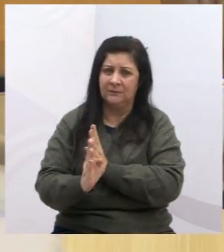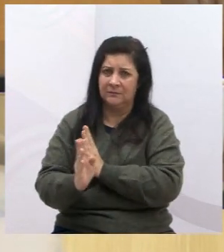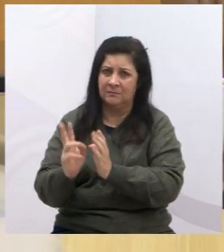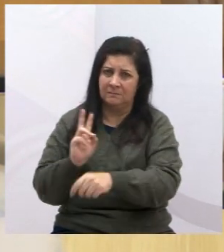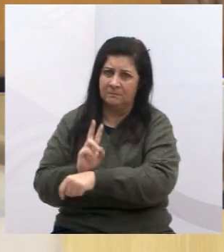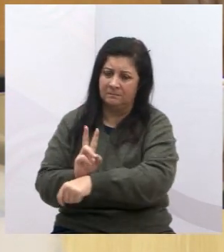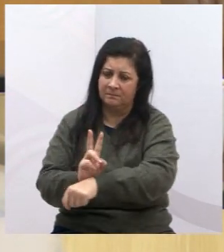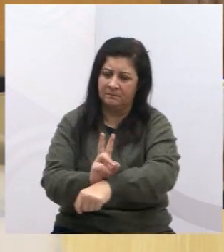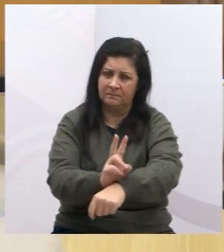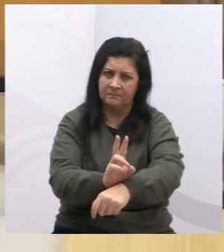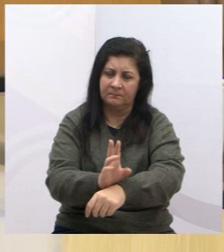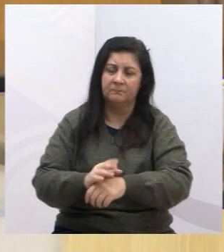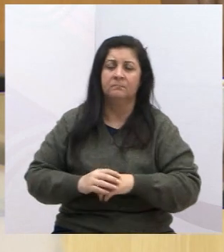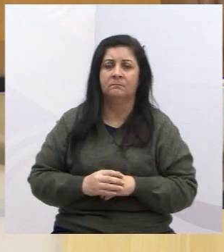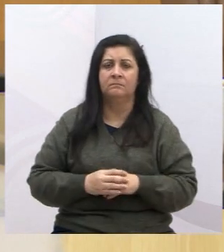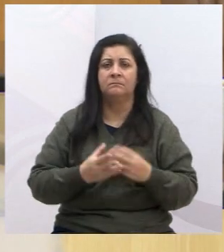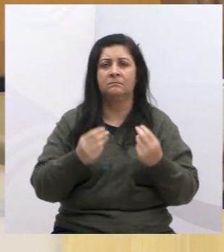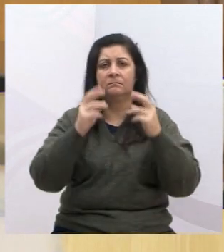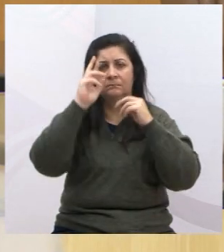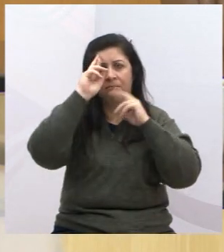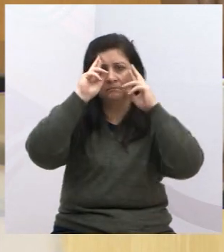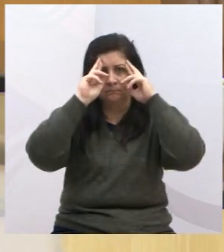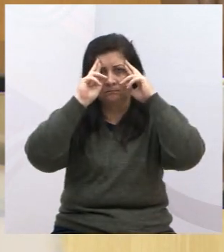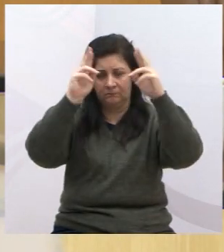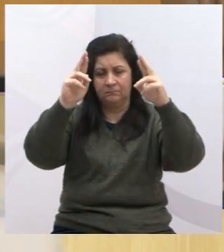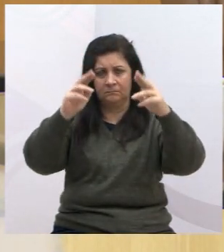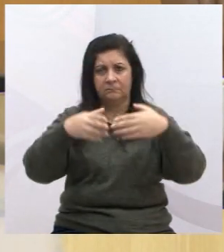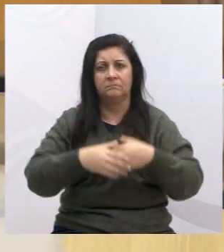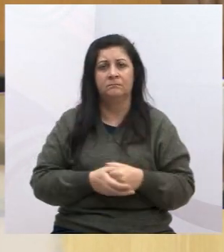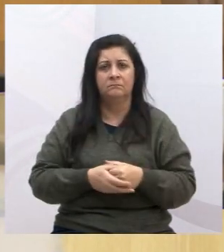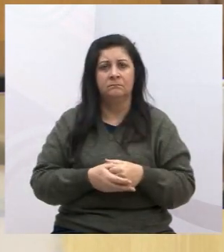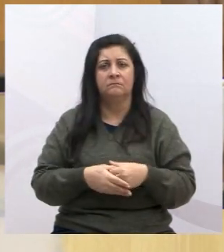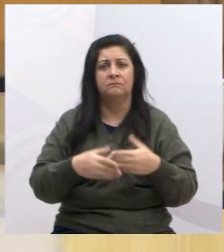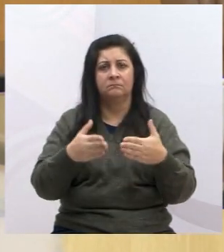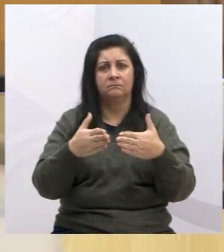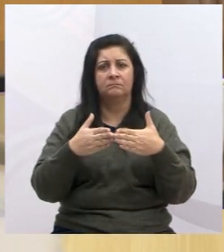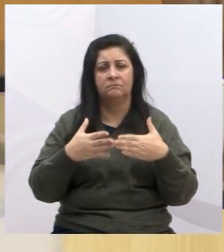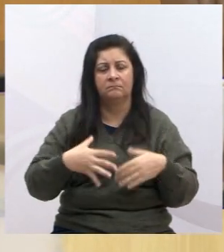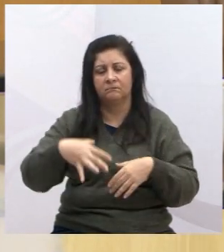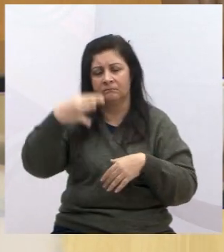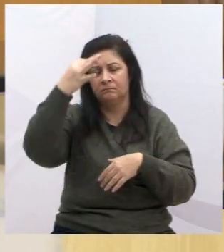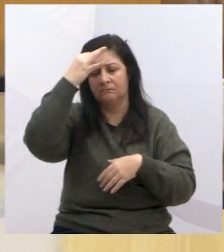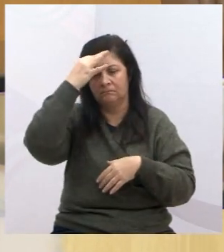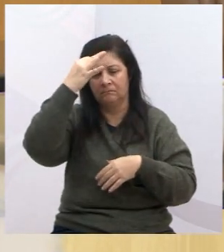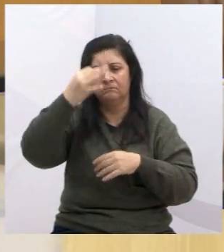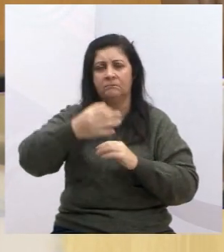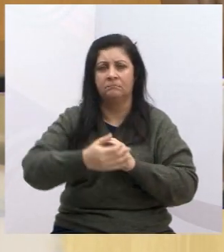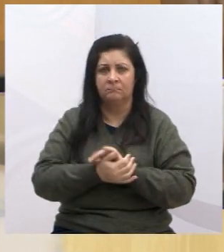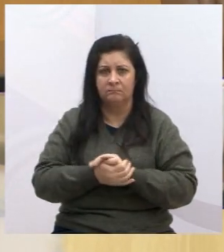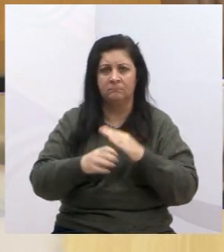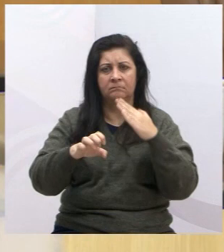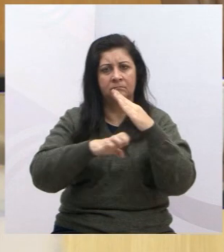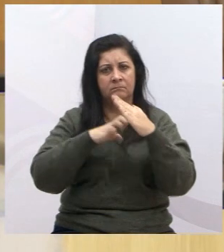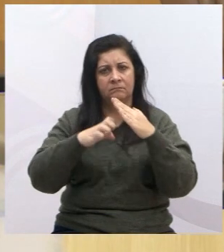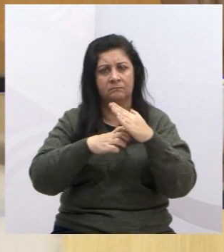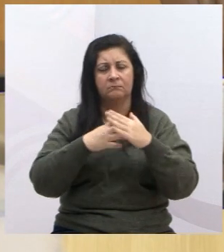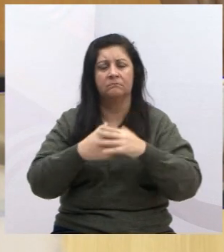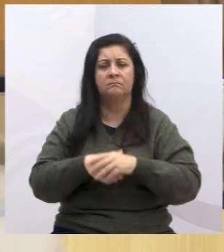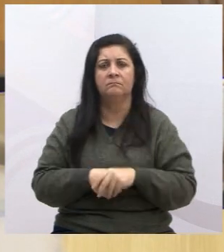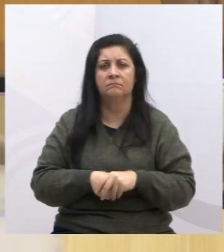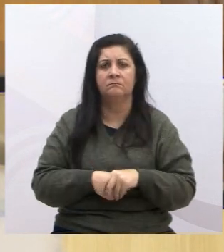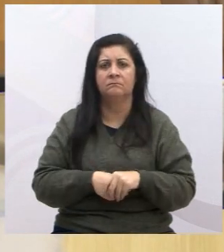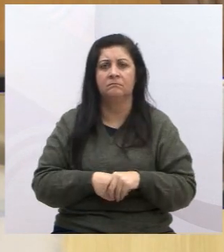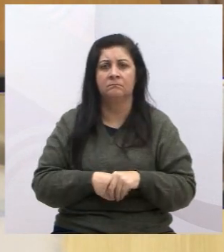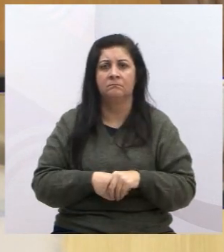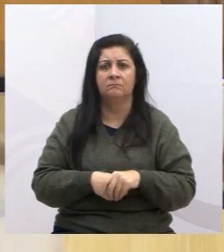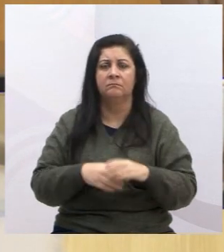local. Assim sendo, muito respeitosamente, recorremos à compreensão e aos empréstimos dessa empresa concessionária